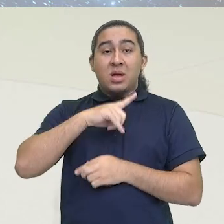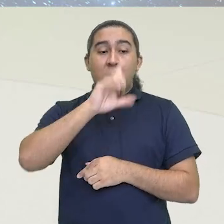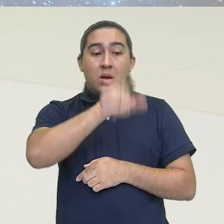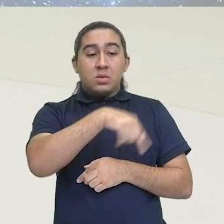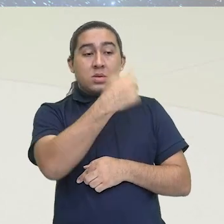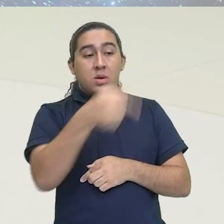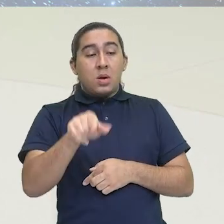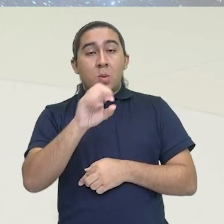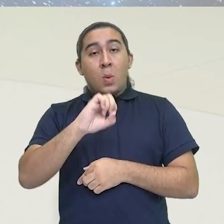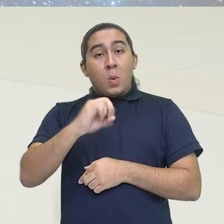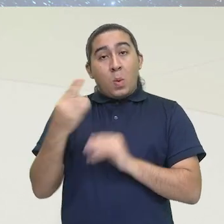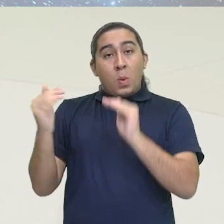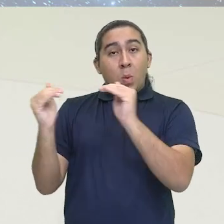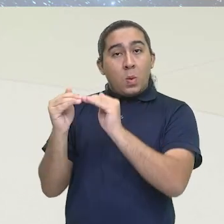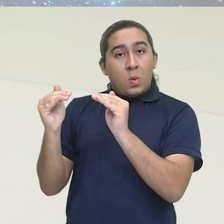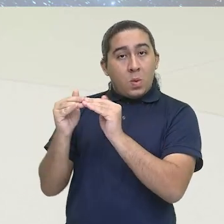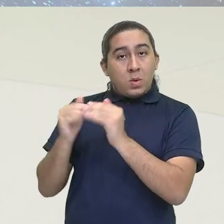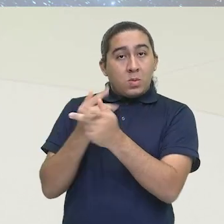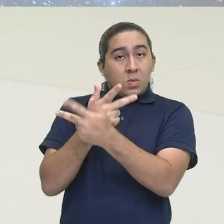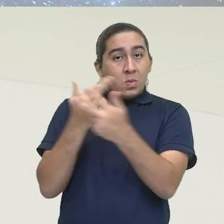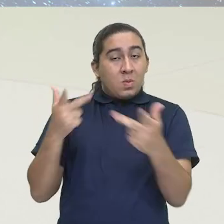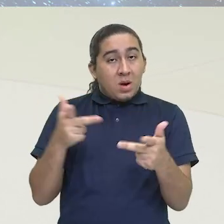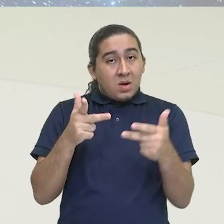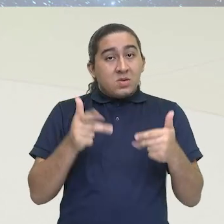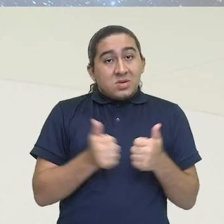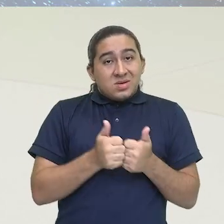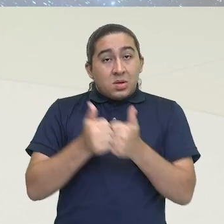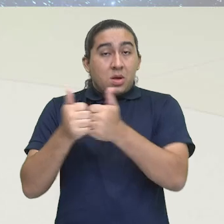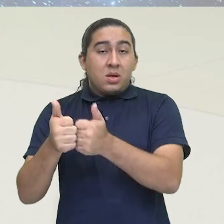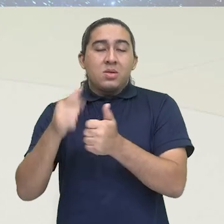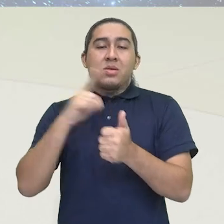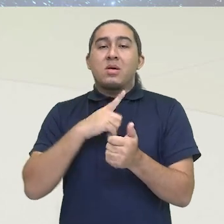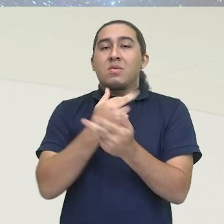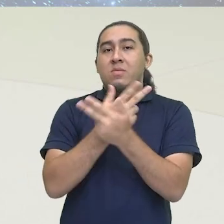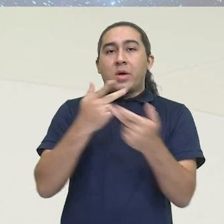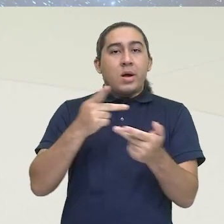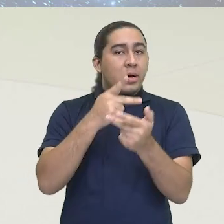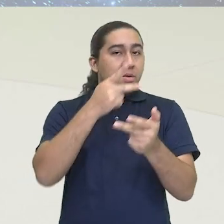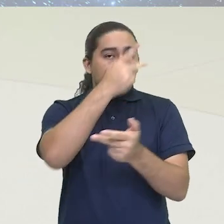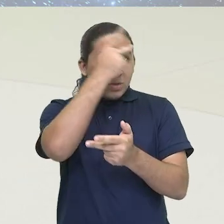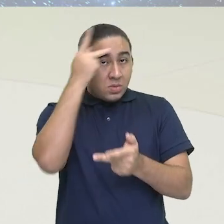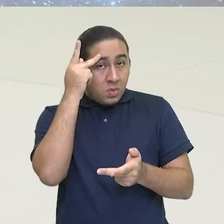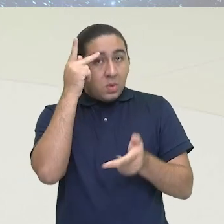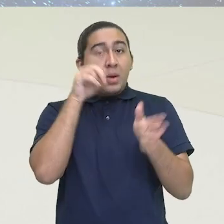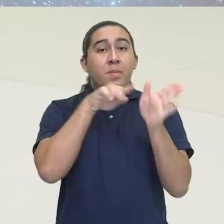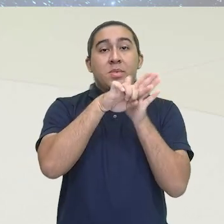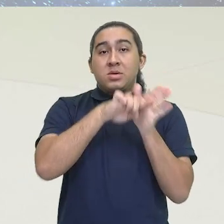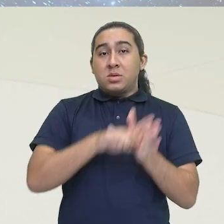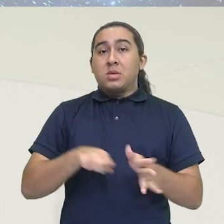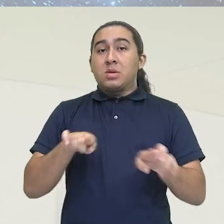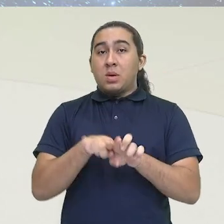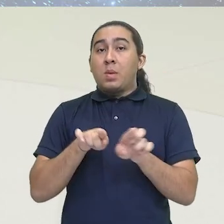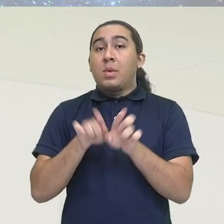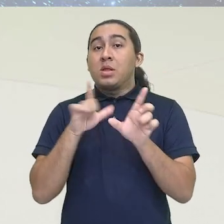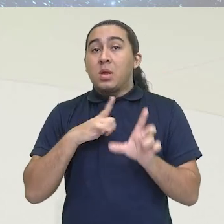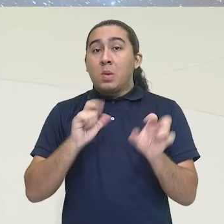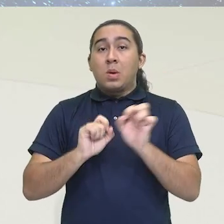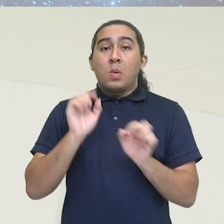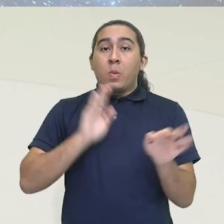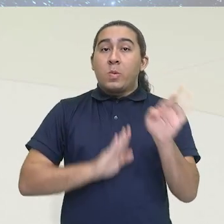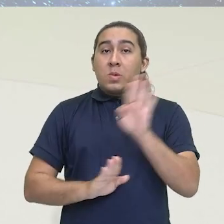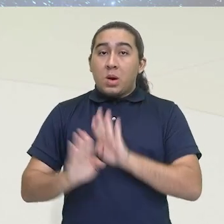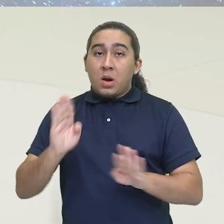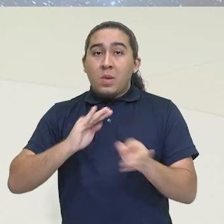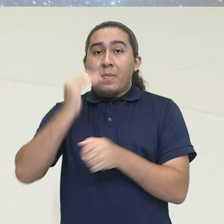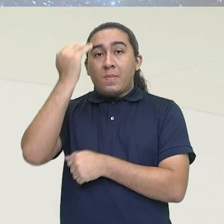ou reforçado, né, teve a ajuda de muita gente pesquisando, né? E eles tiveram muito cuidado para